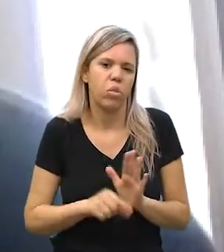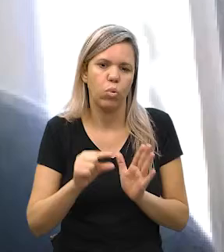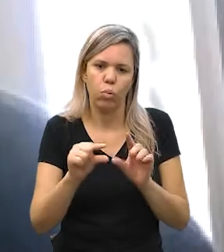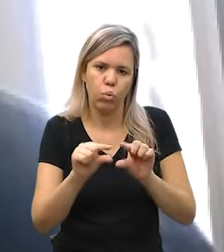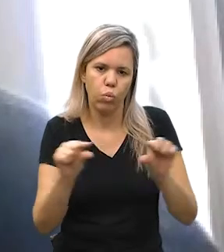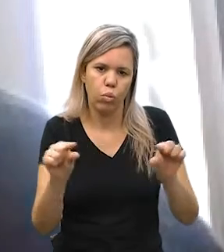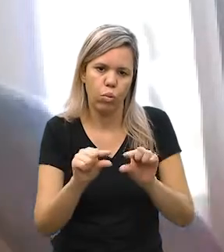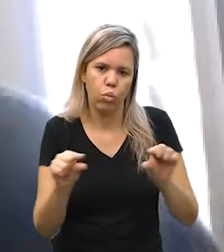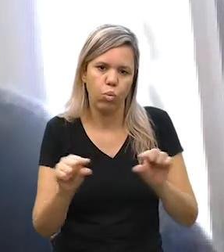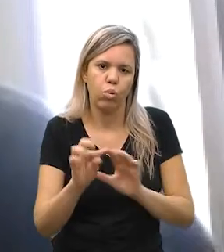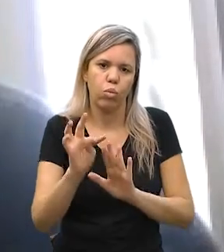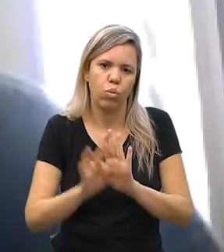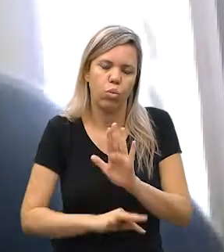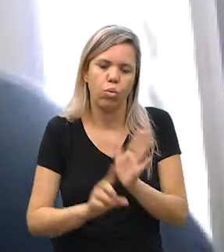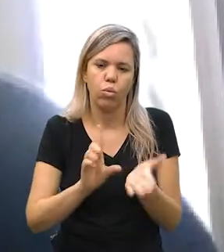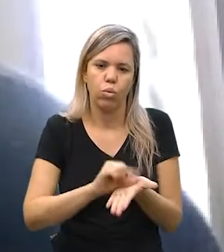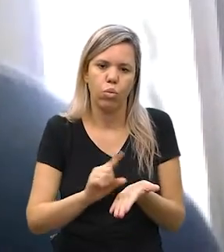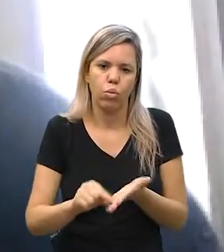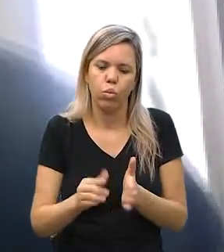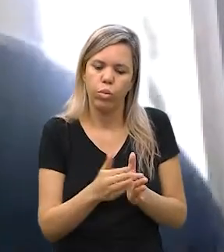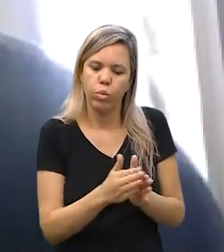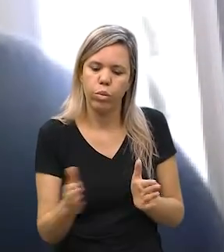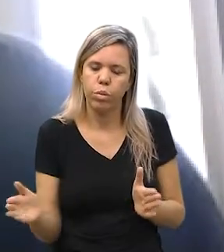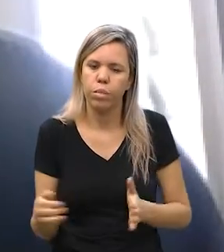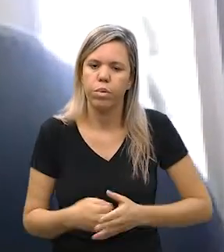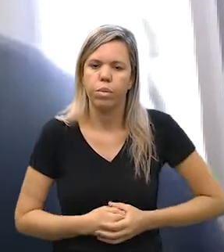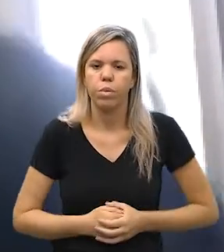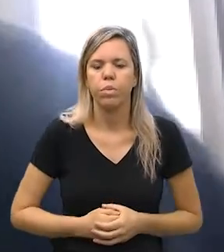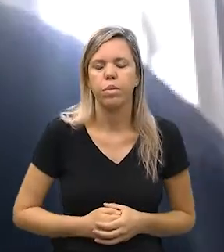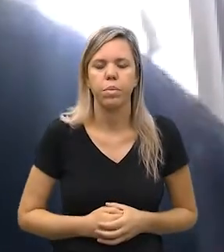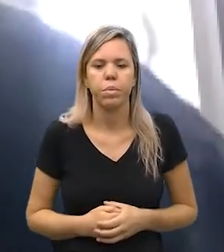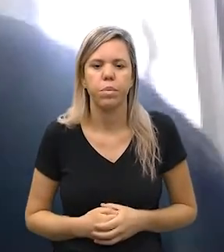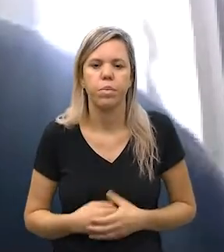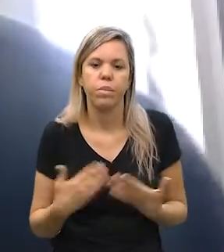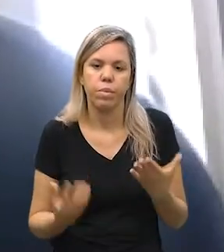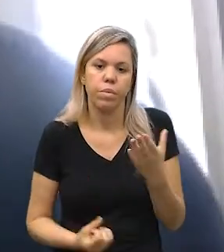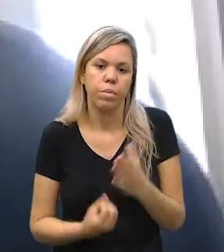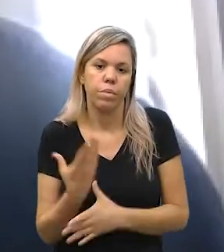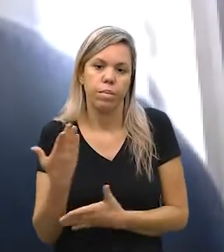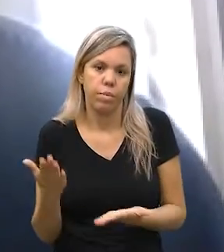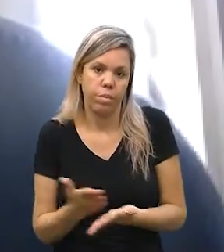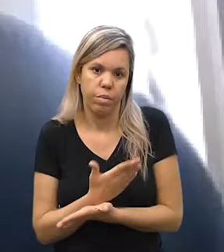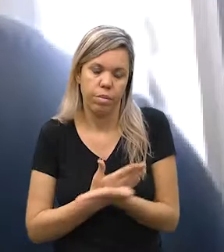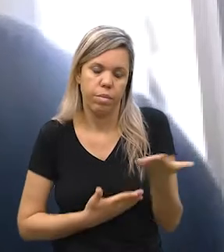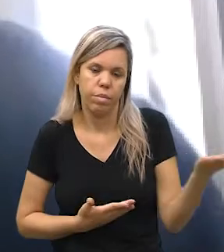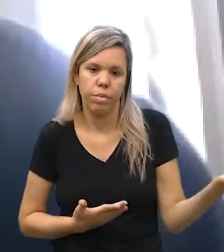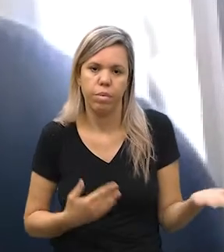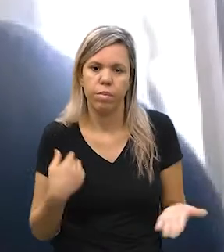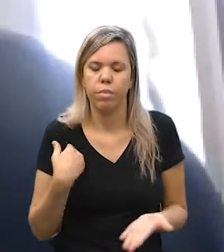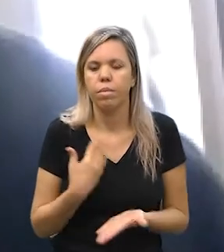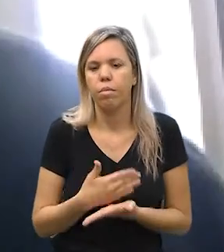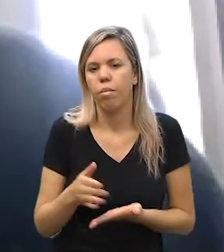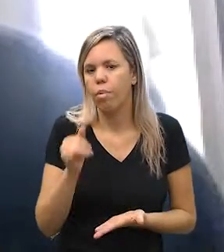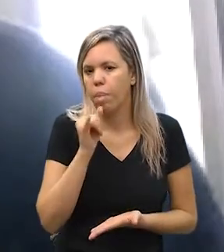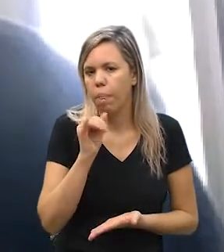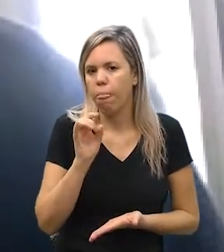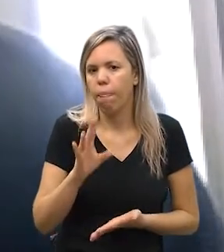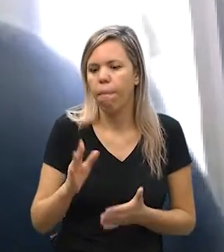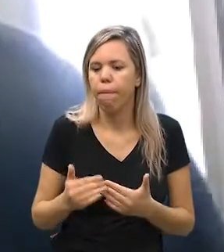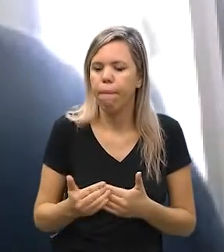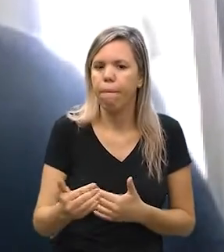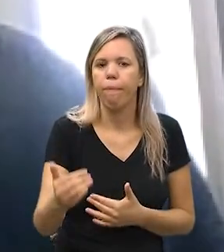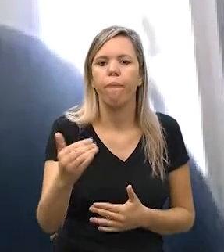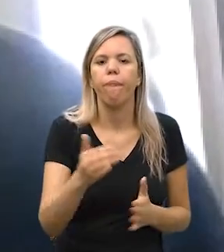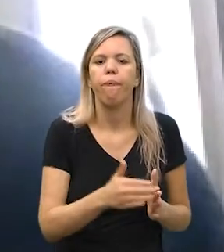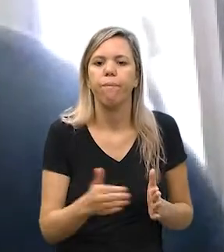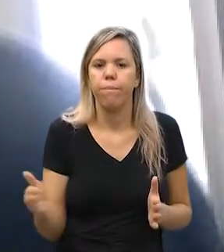um conto, um artigo durante aquele período. E foi assim que surgiu. Aí nós começamos, só que ao longo